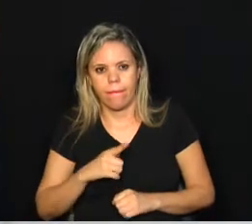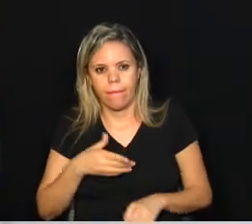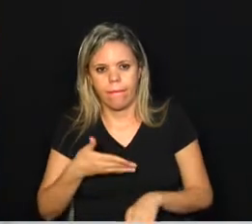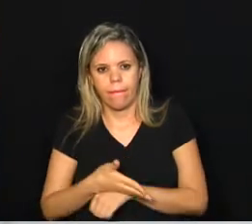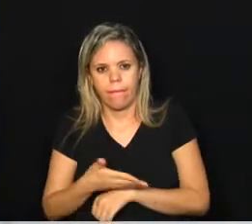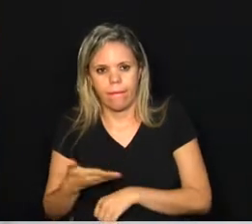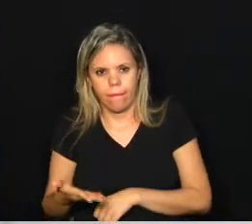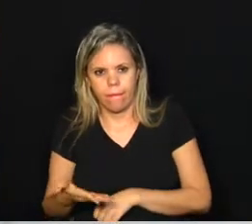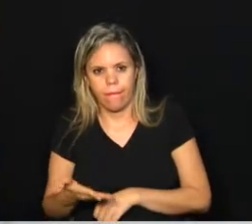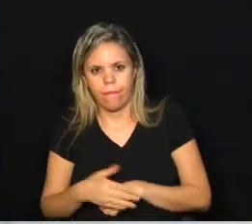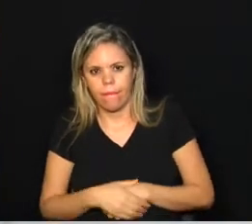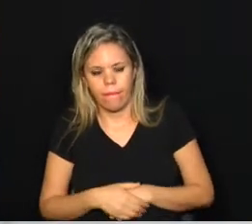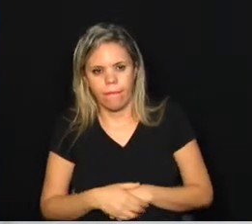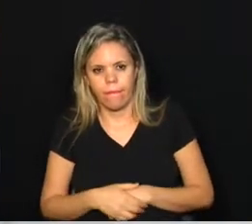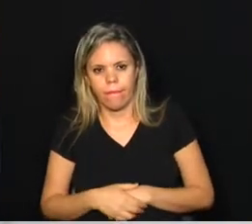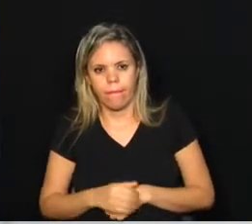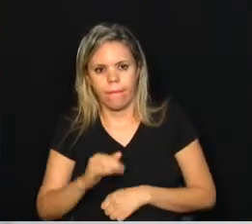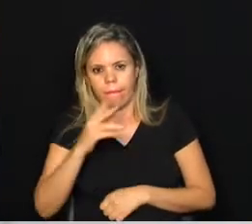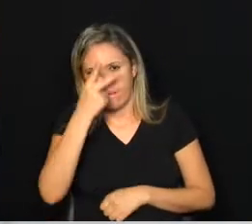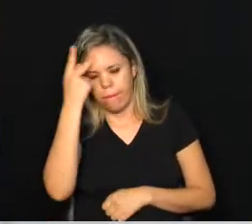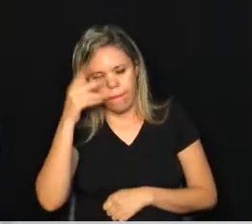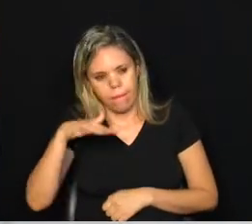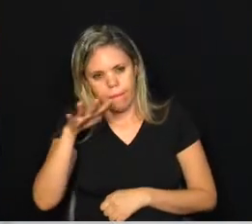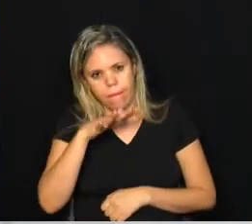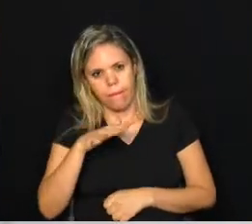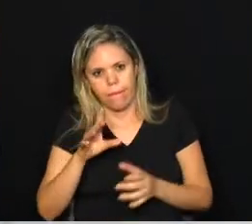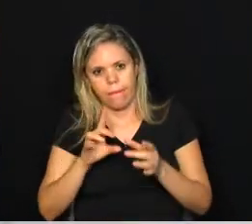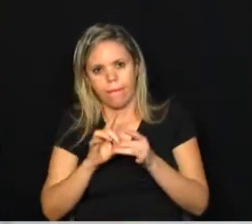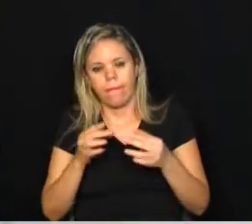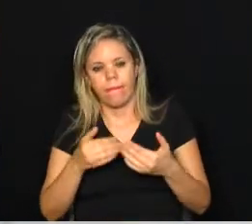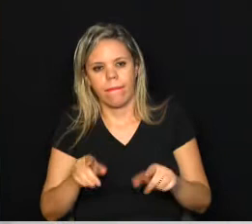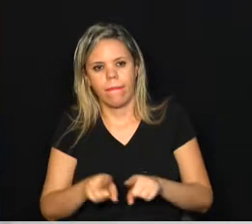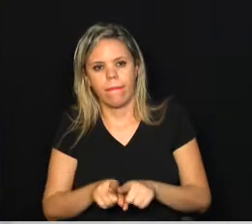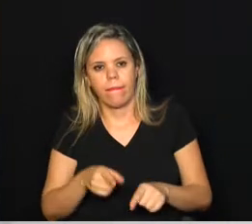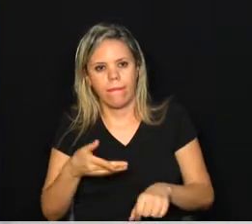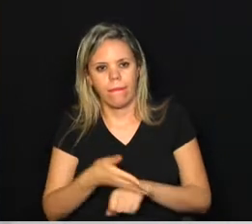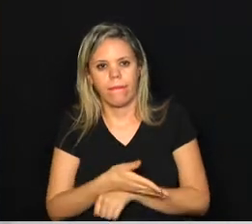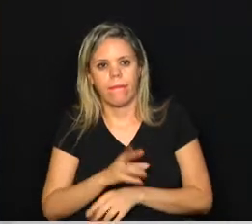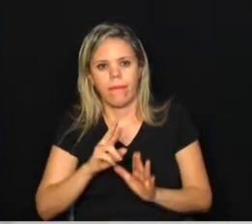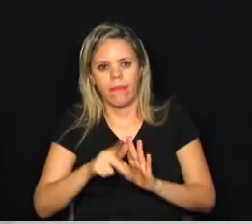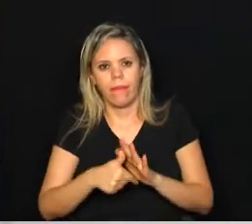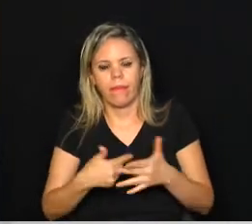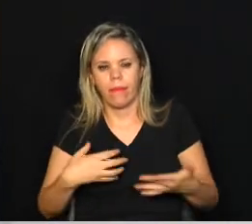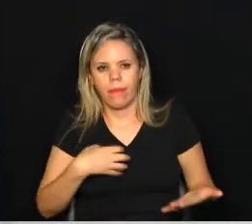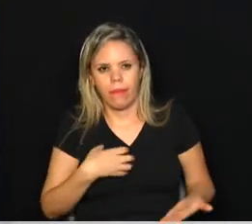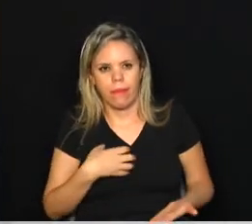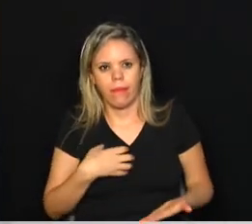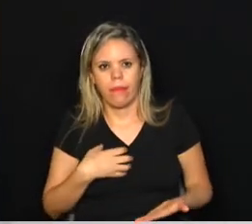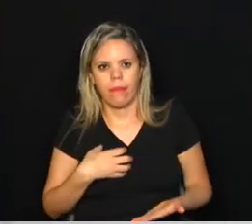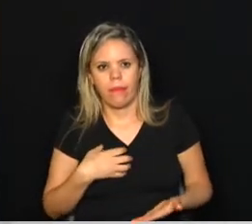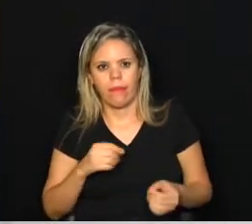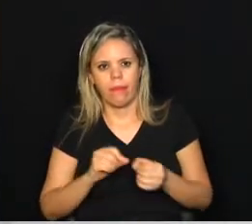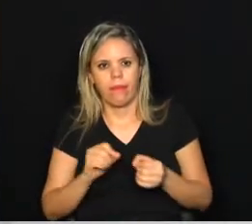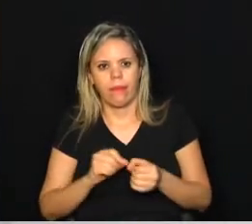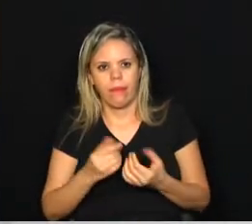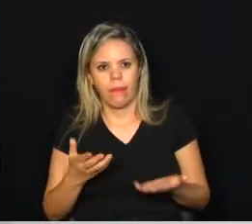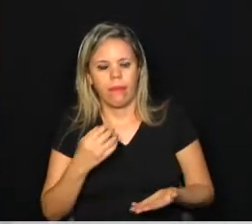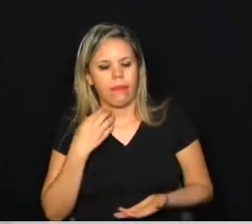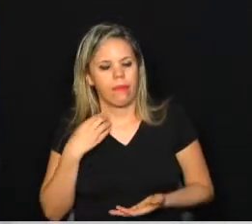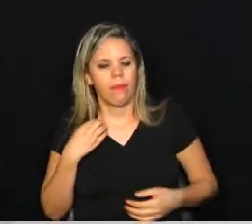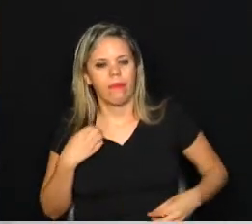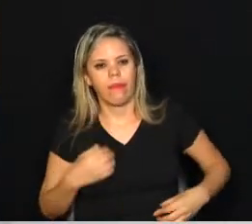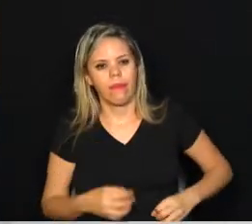acesso para mais pessoas, ser mais democrático nesse acesso. Tem várias maneiras de se fazer isso,